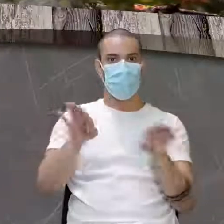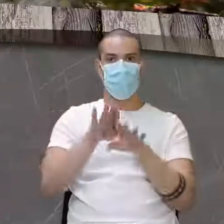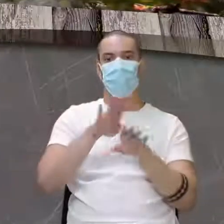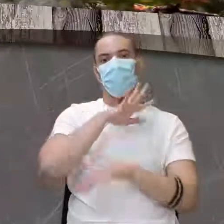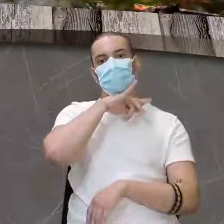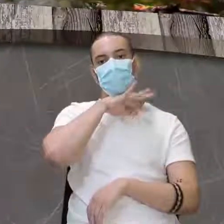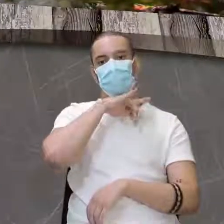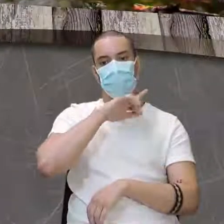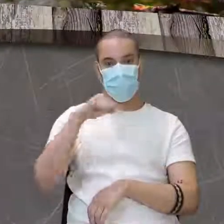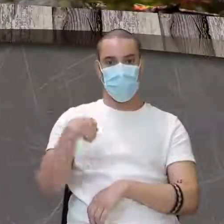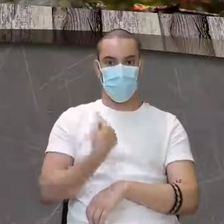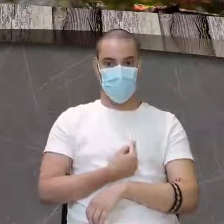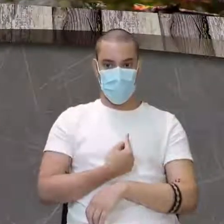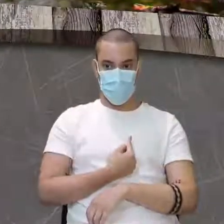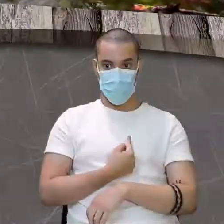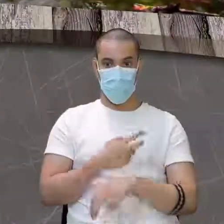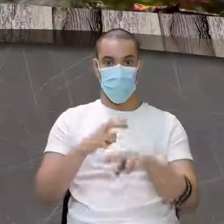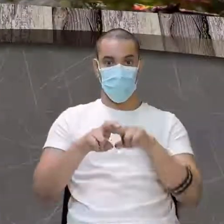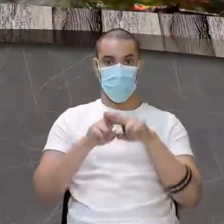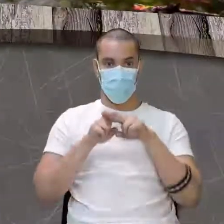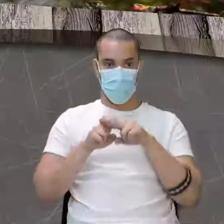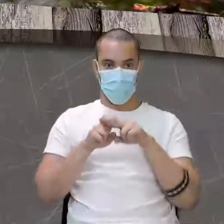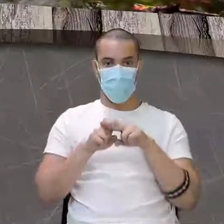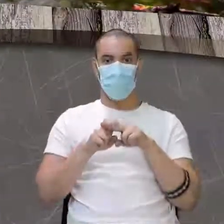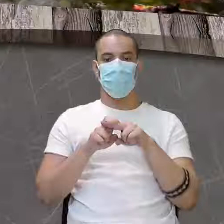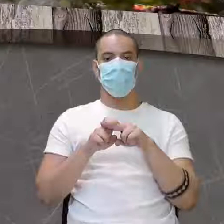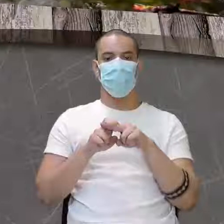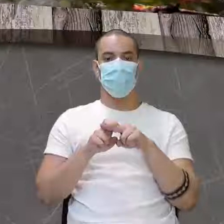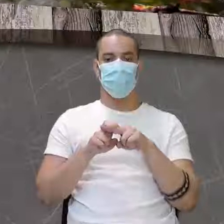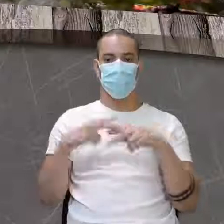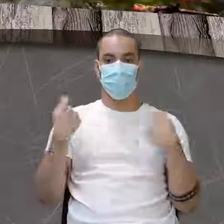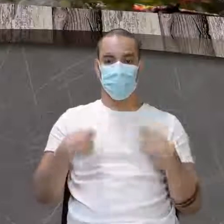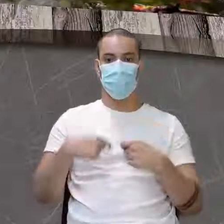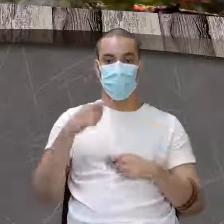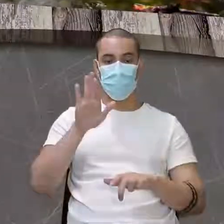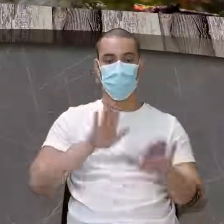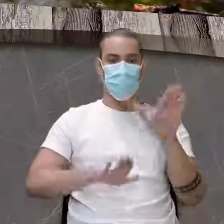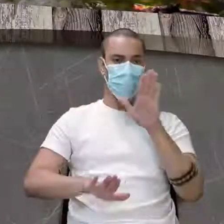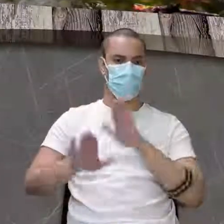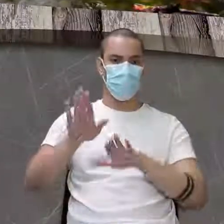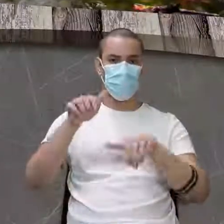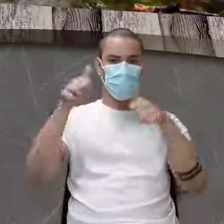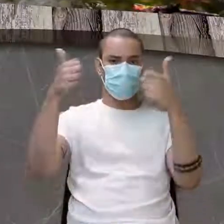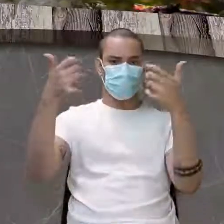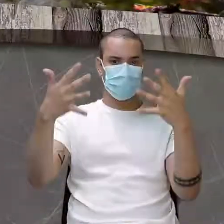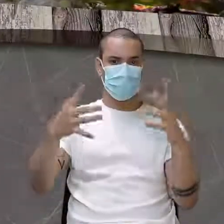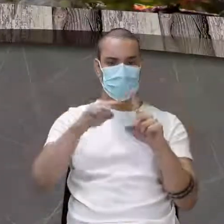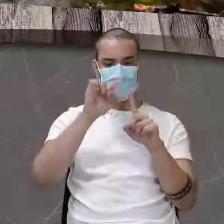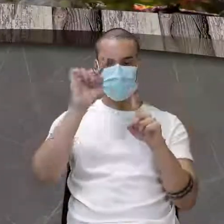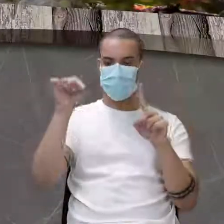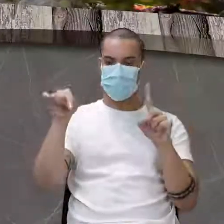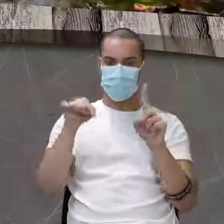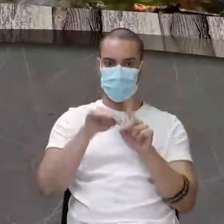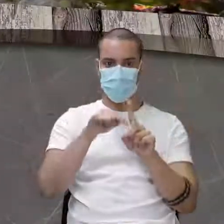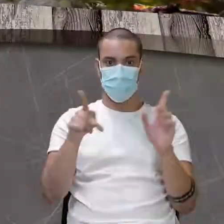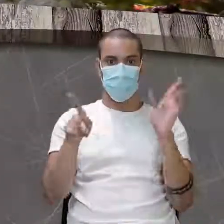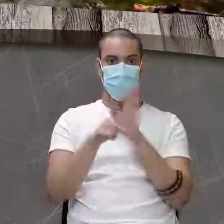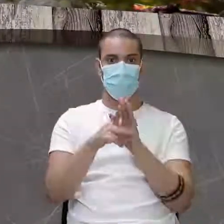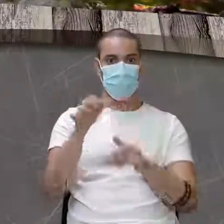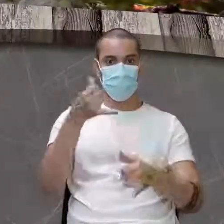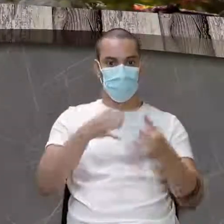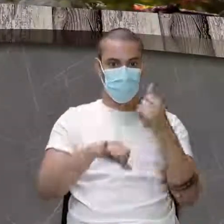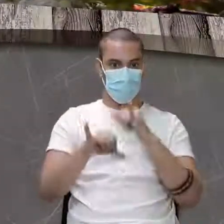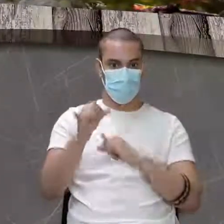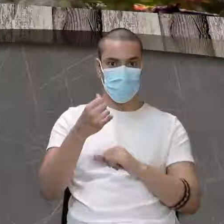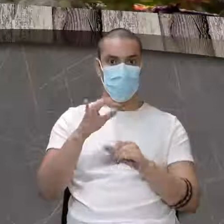também. Então, você tem que ter muito cuidado quando você fala desses ciclos, desses elementos químicos.